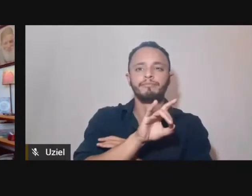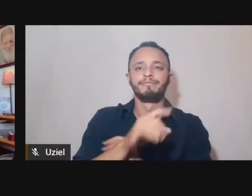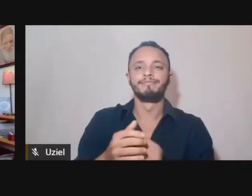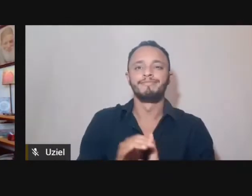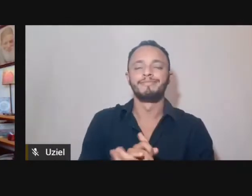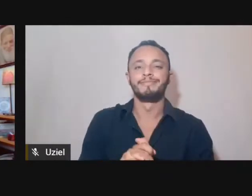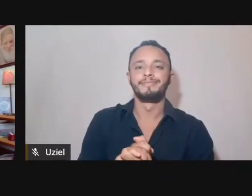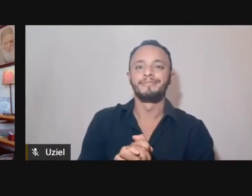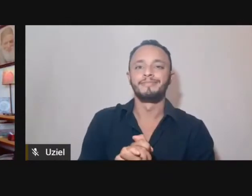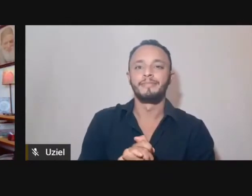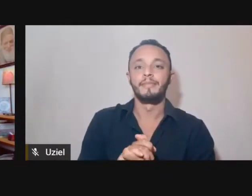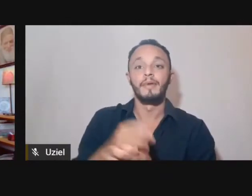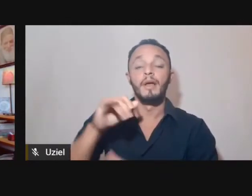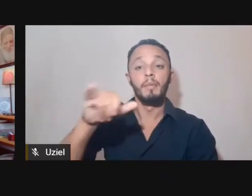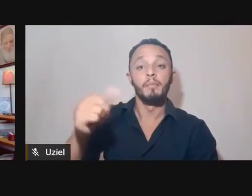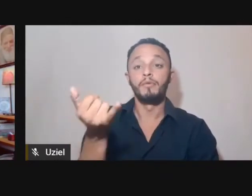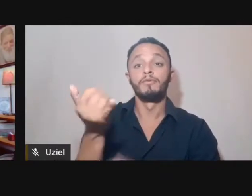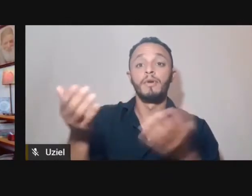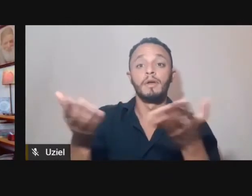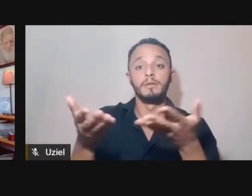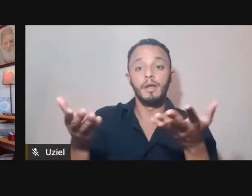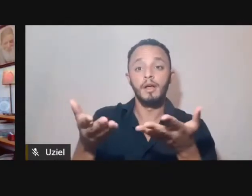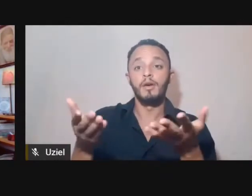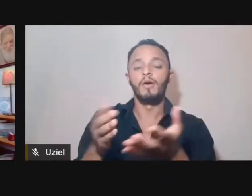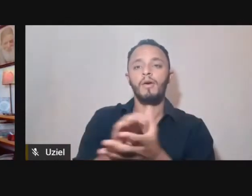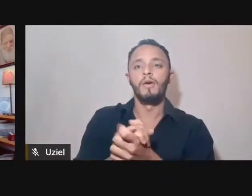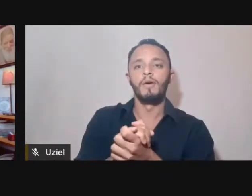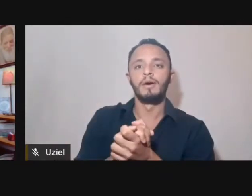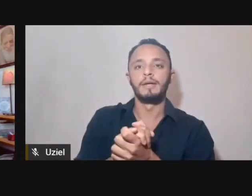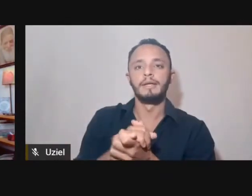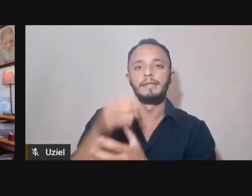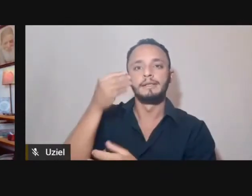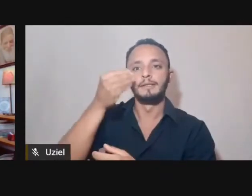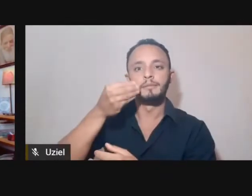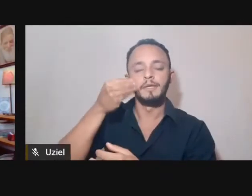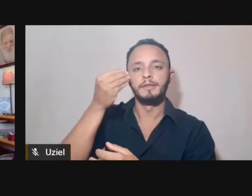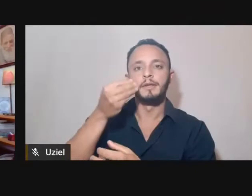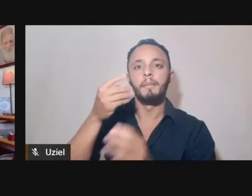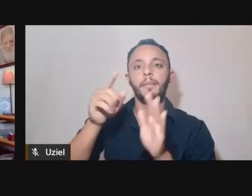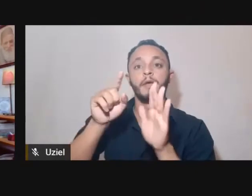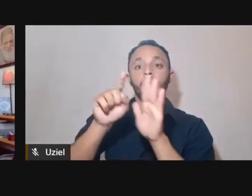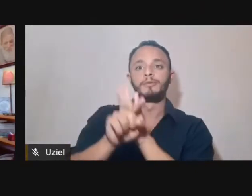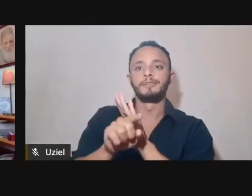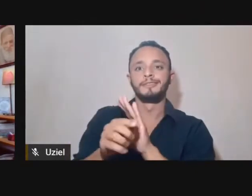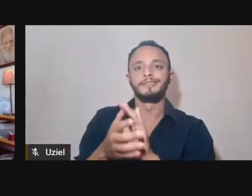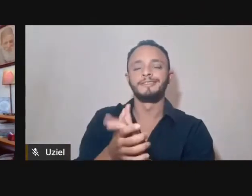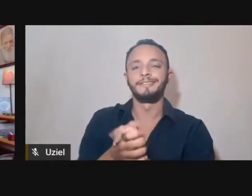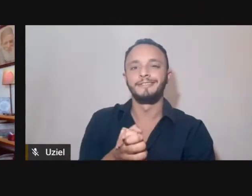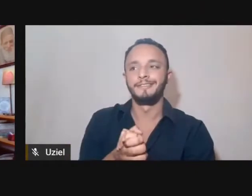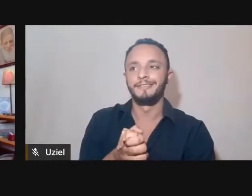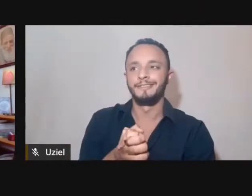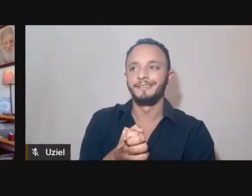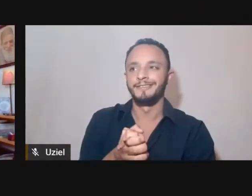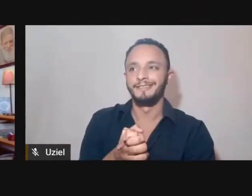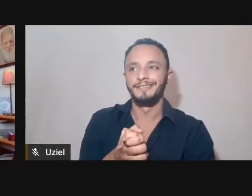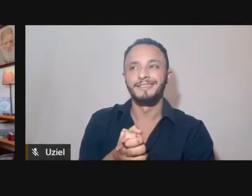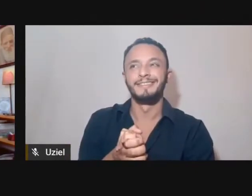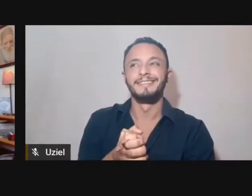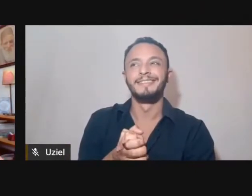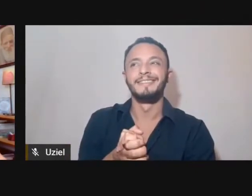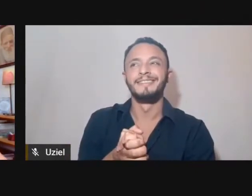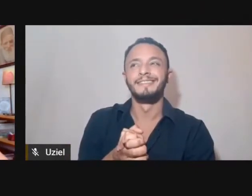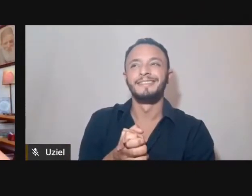Então, aproveitem para deixá-las aí, já temos algumas aqui. Acho que a gente está tentando, a nossa produção está tentando